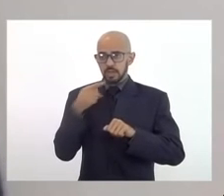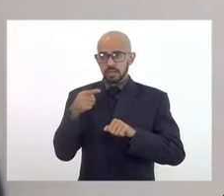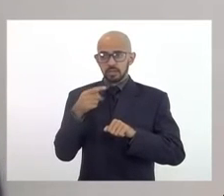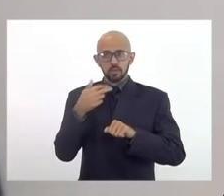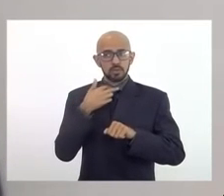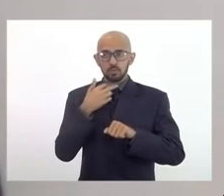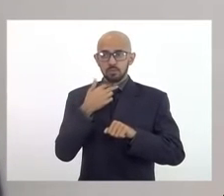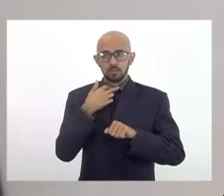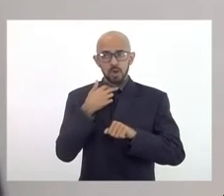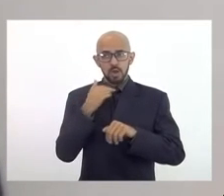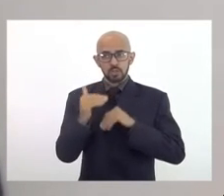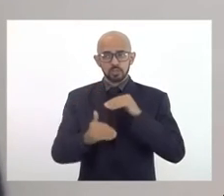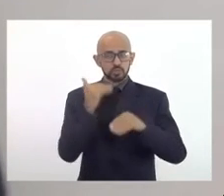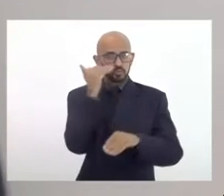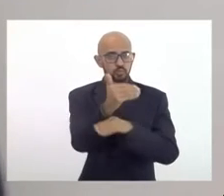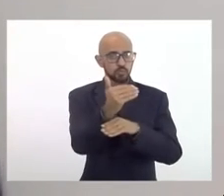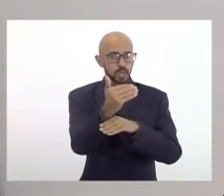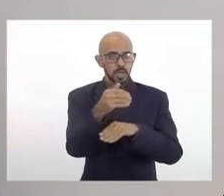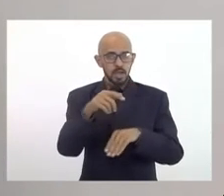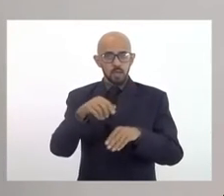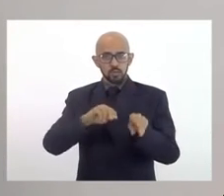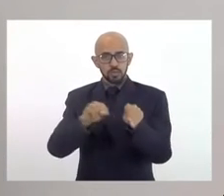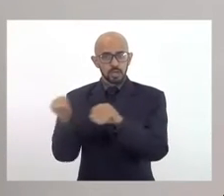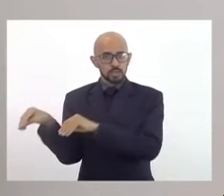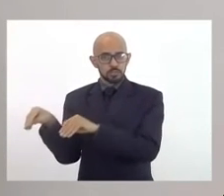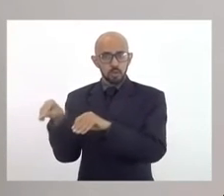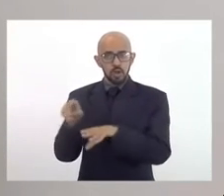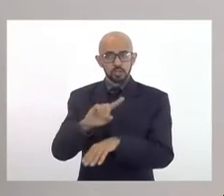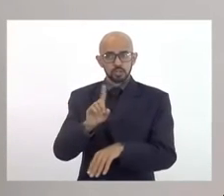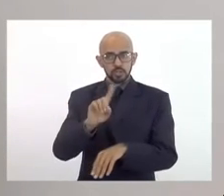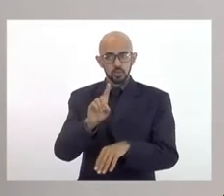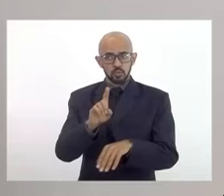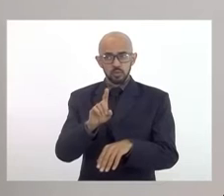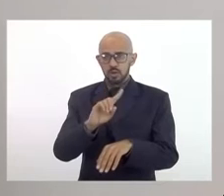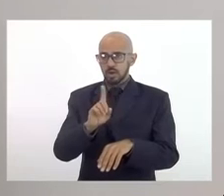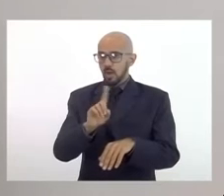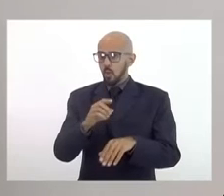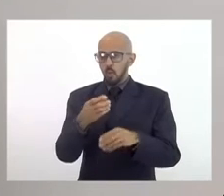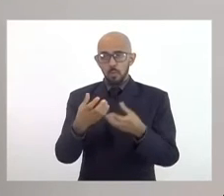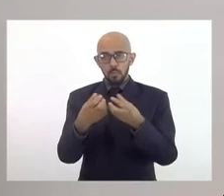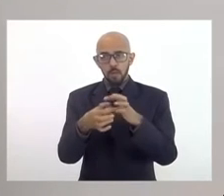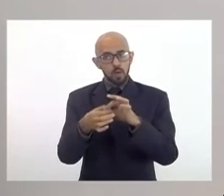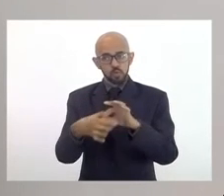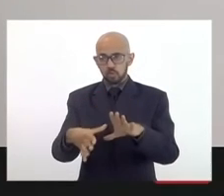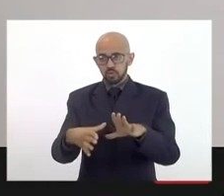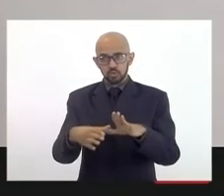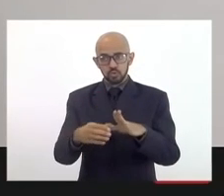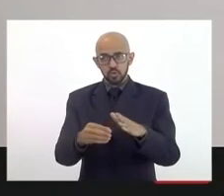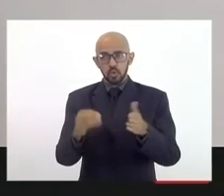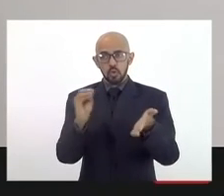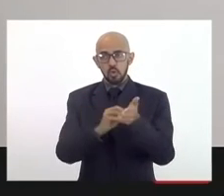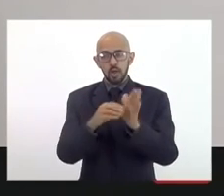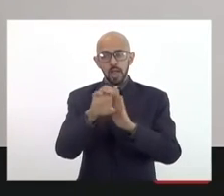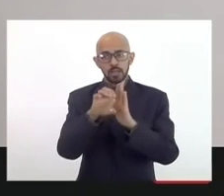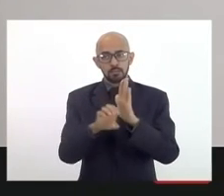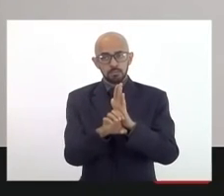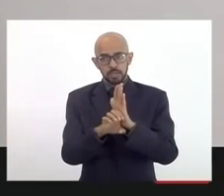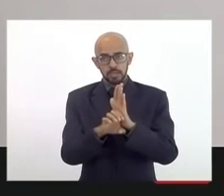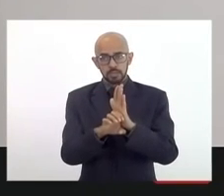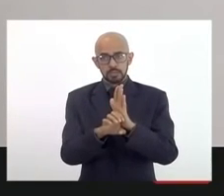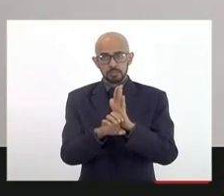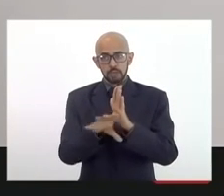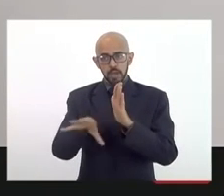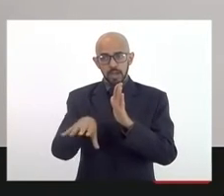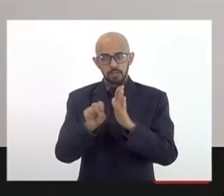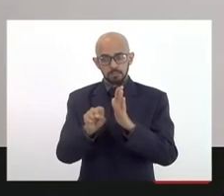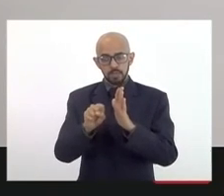bypassar o transporte, não, tá? Não permitiu botar emenda, isso vai ter que estar em regulação, para captar direto a distribuidora